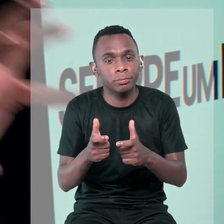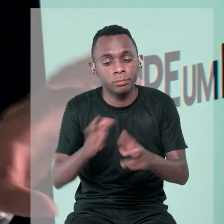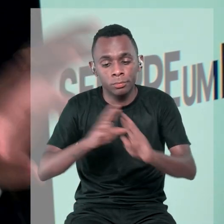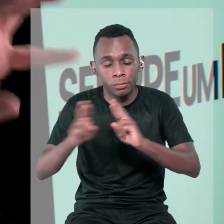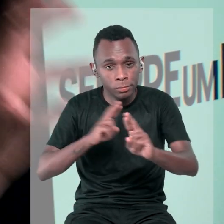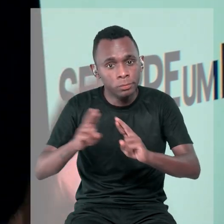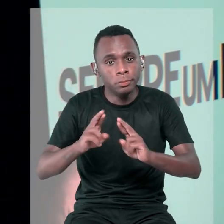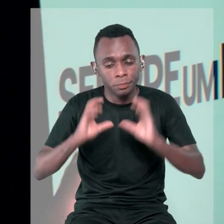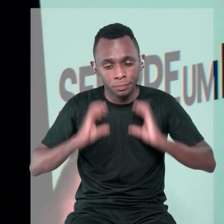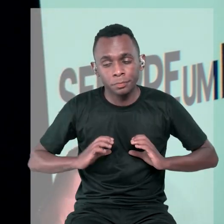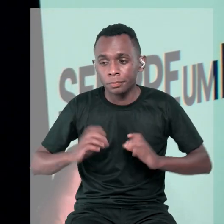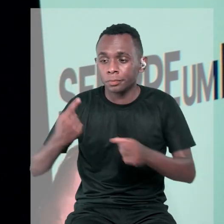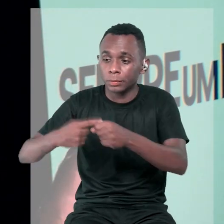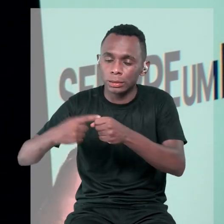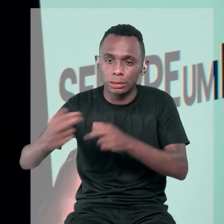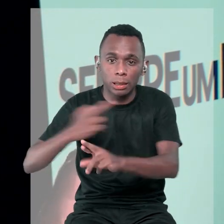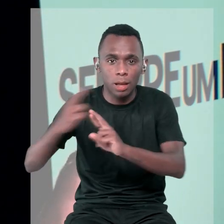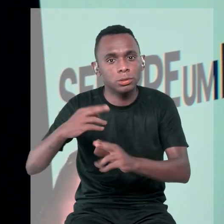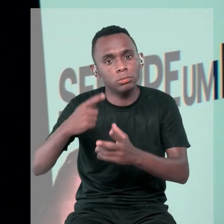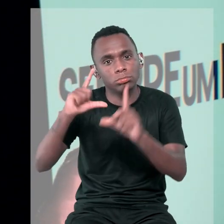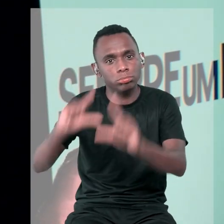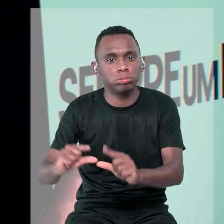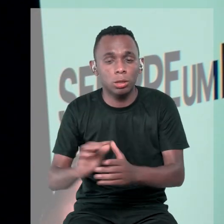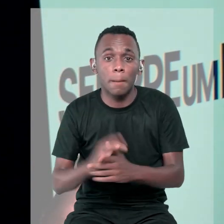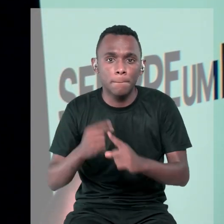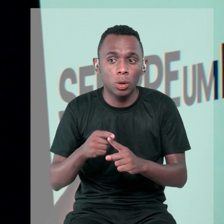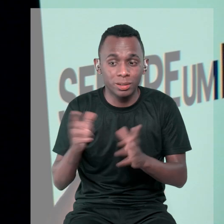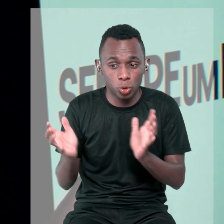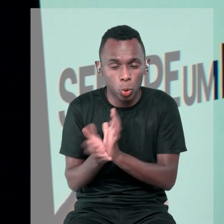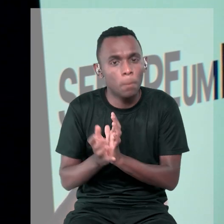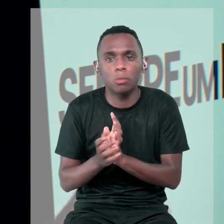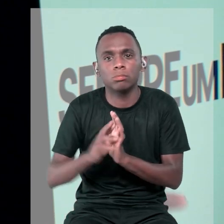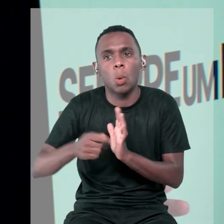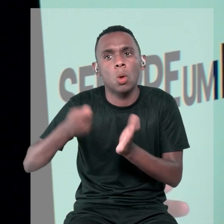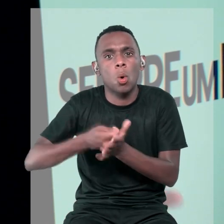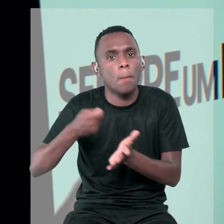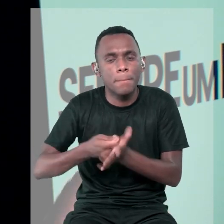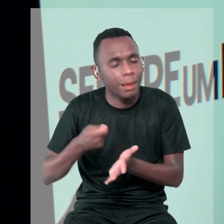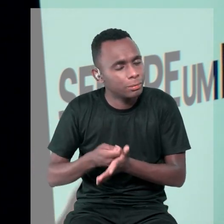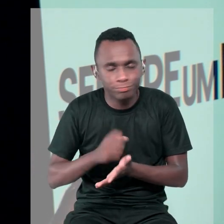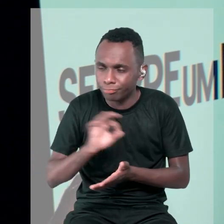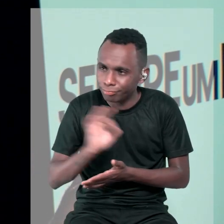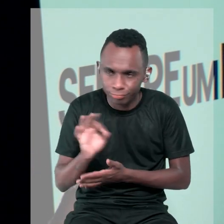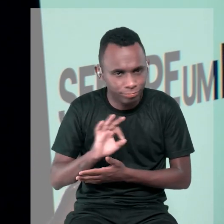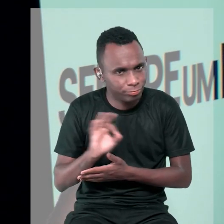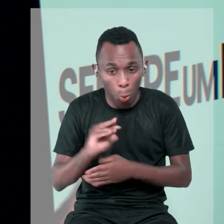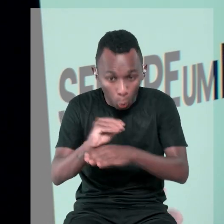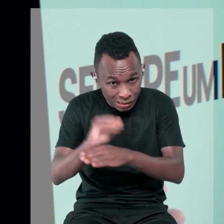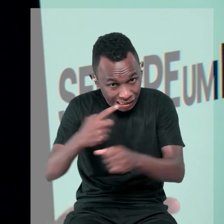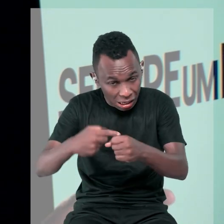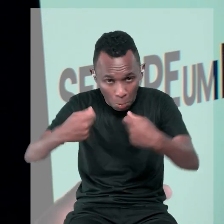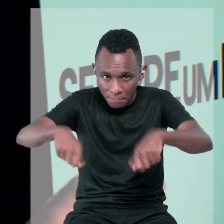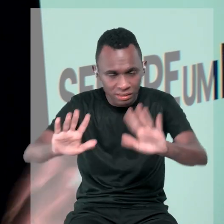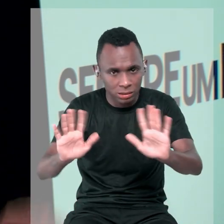dos cidadãos com a cidade. Uma vez que eles não eram obrigados ou não eram chamados a defender a cidade. E, por